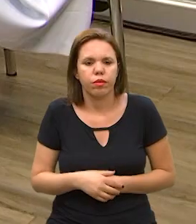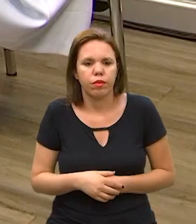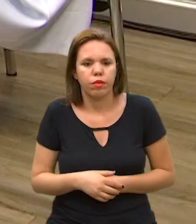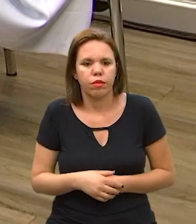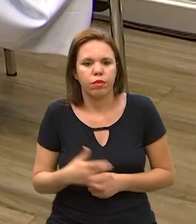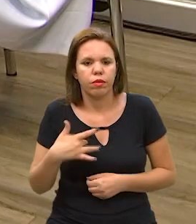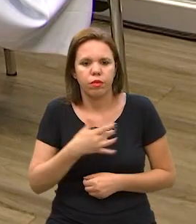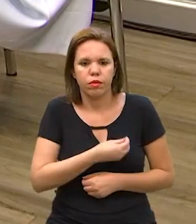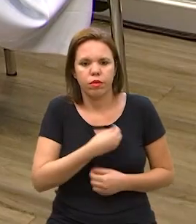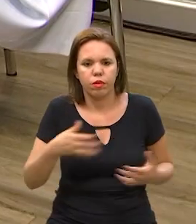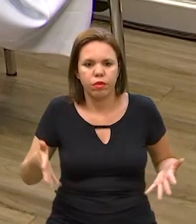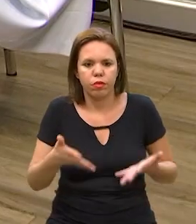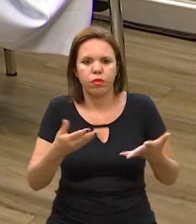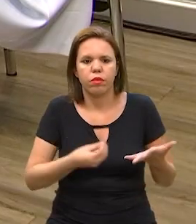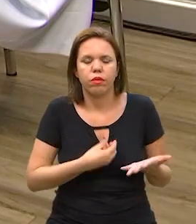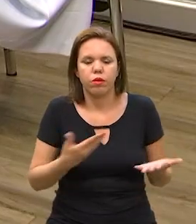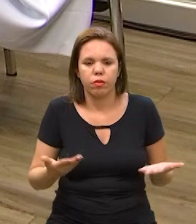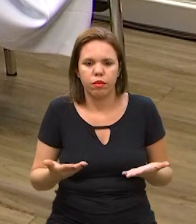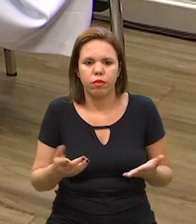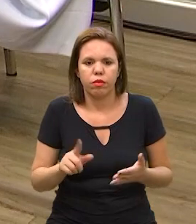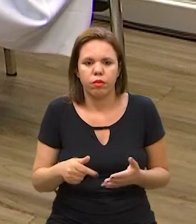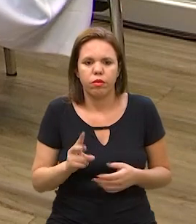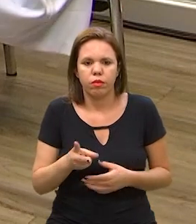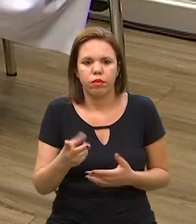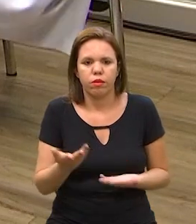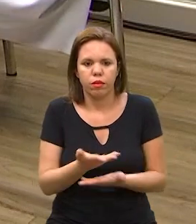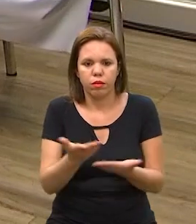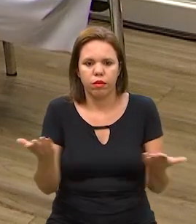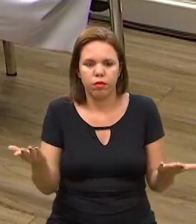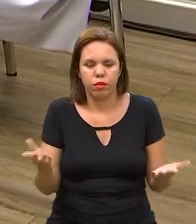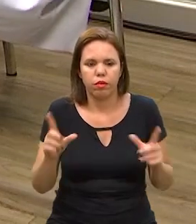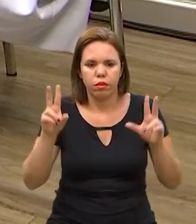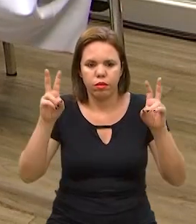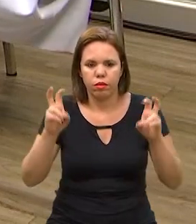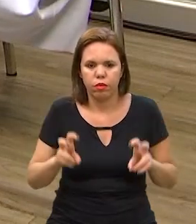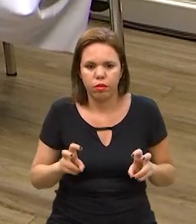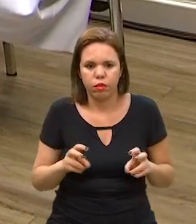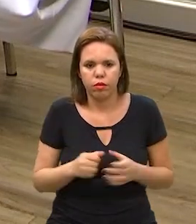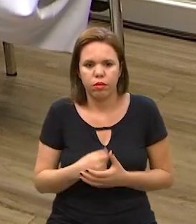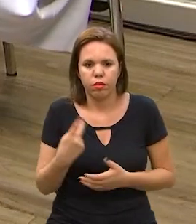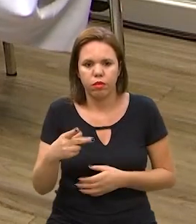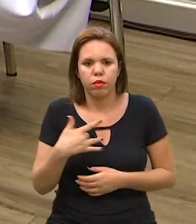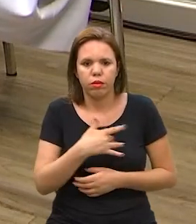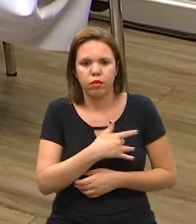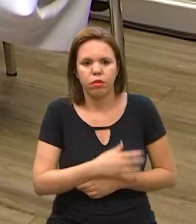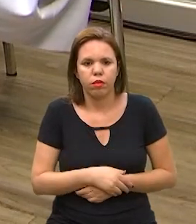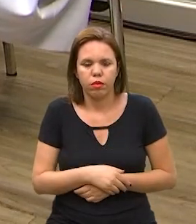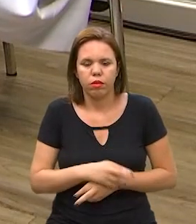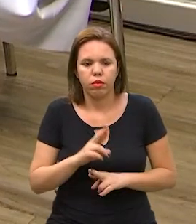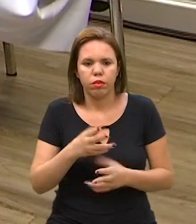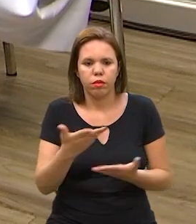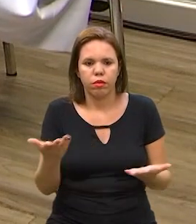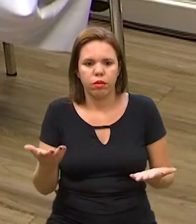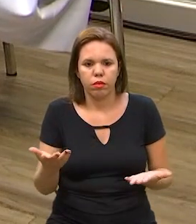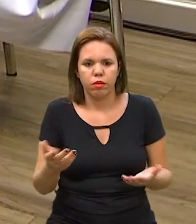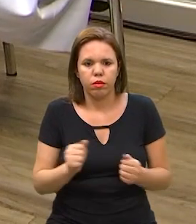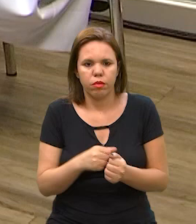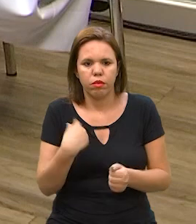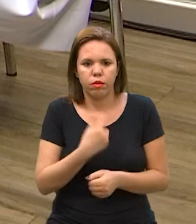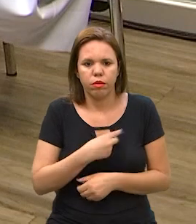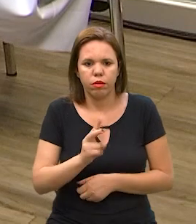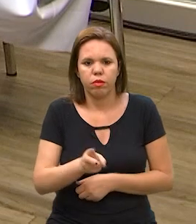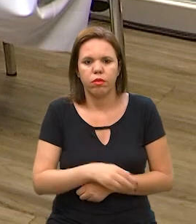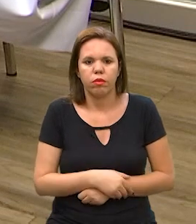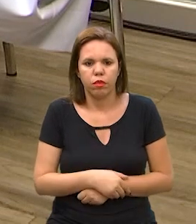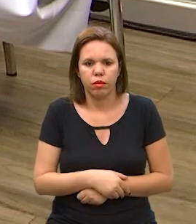aqui. Saúde à vida traz sempre para você assuntos relacionados à sua saúde. Esperamos que você